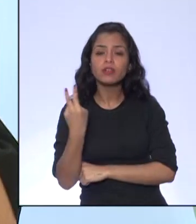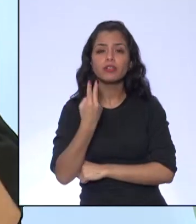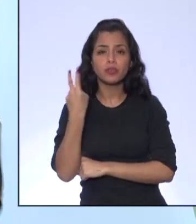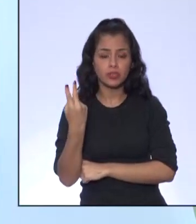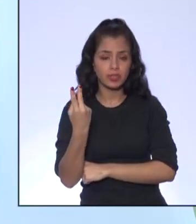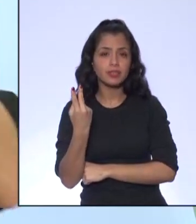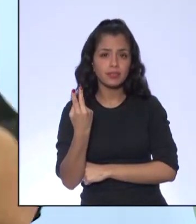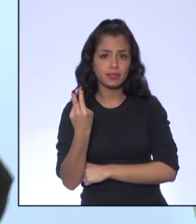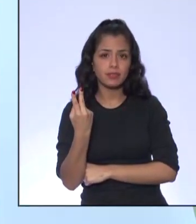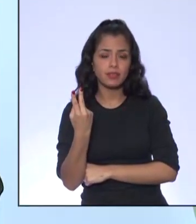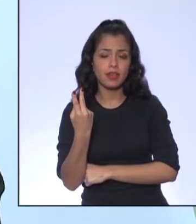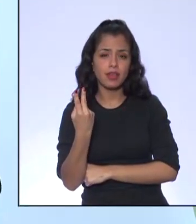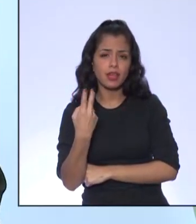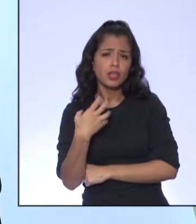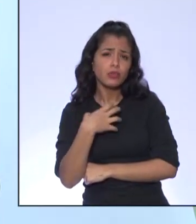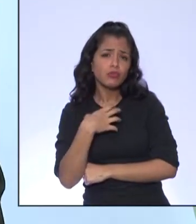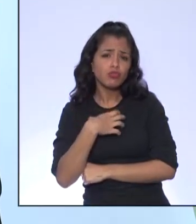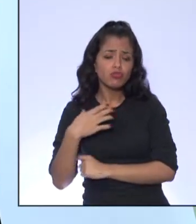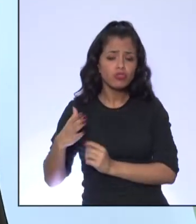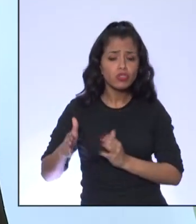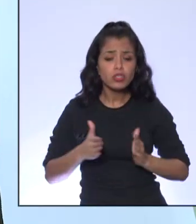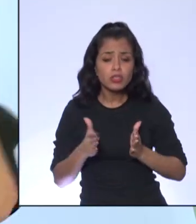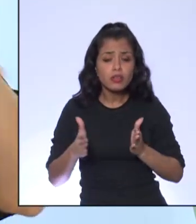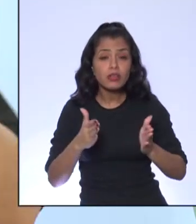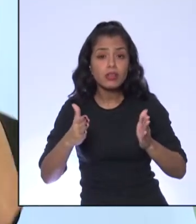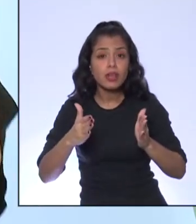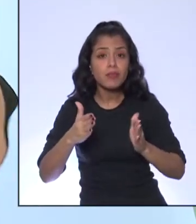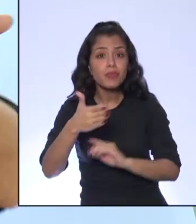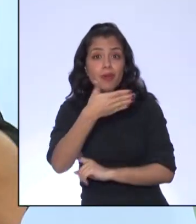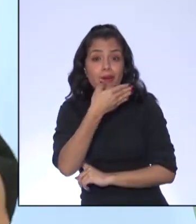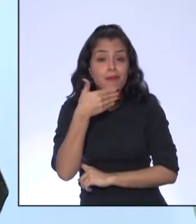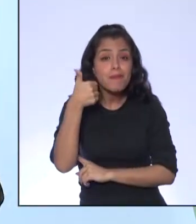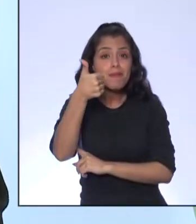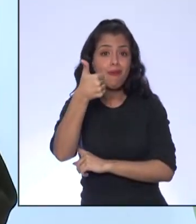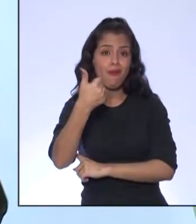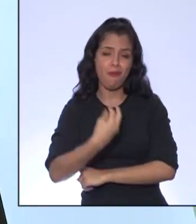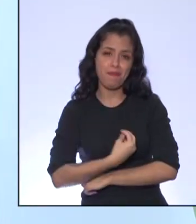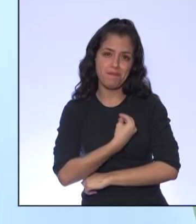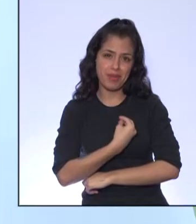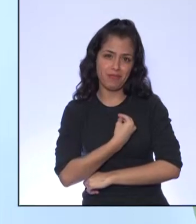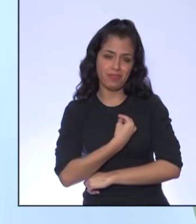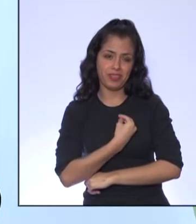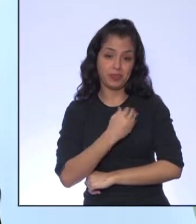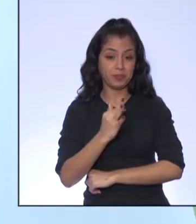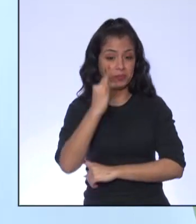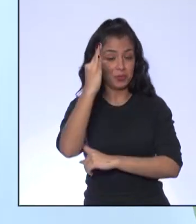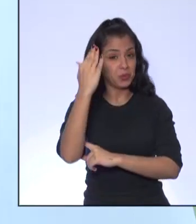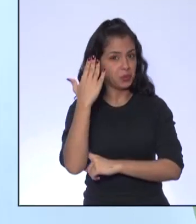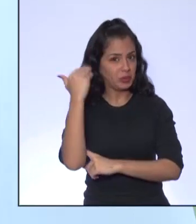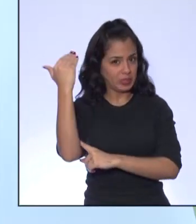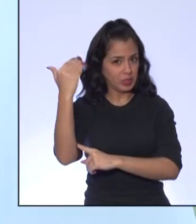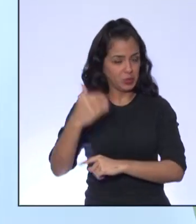ele encontrar caminhos melhores para trilhar a sua vida e para alcançar um sucesso no futuro.